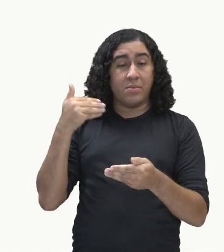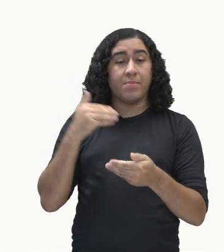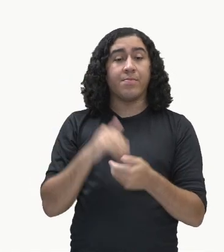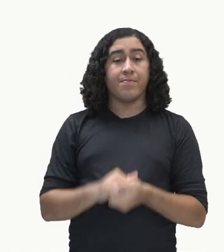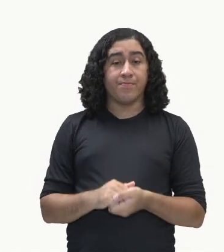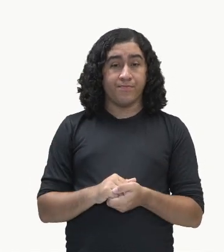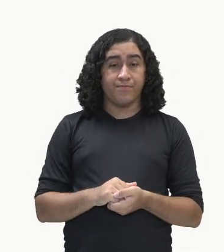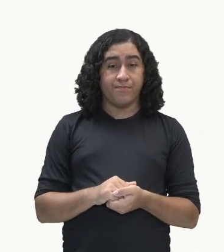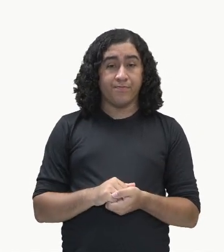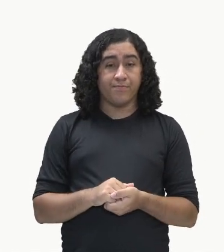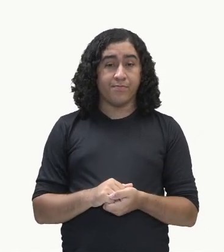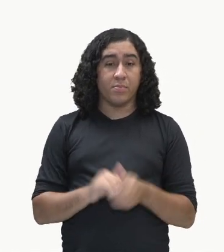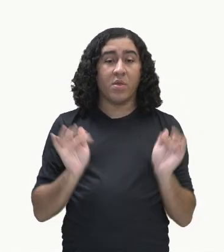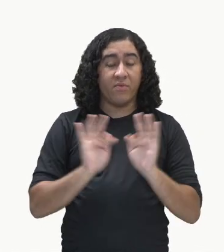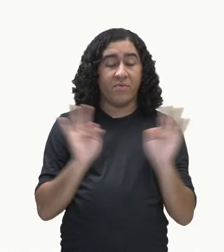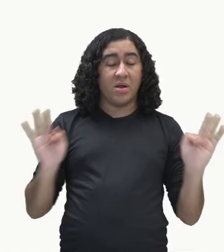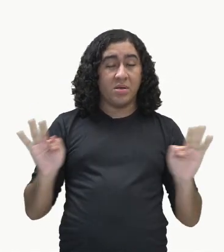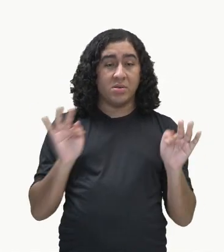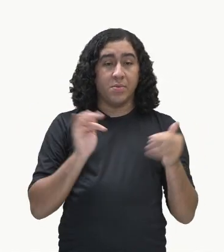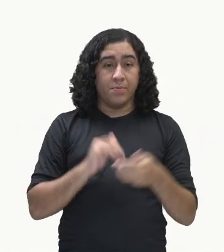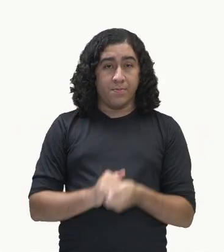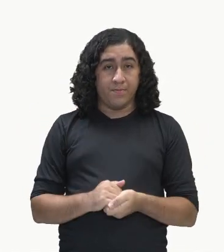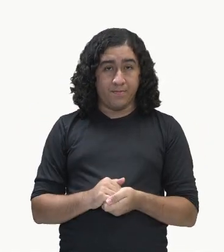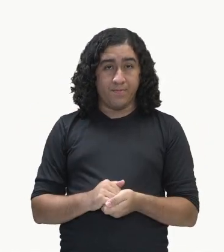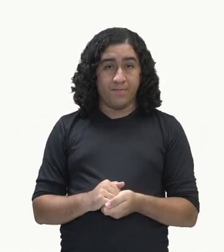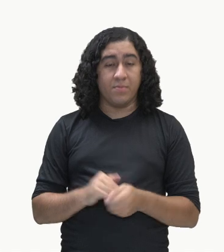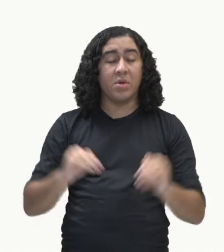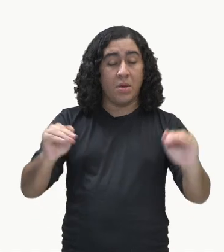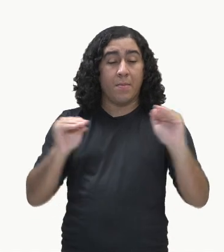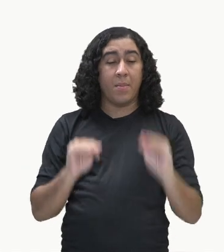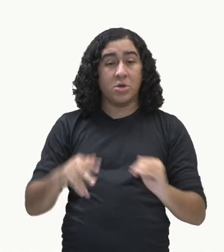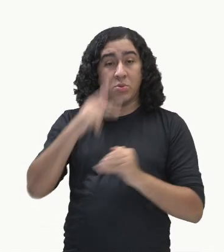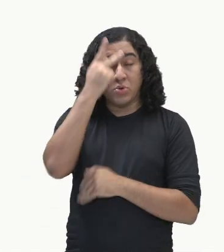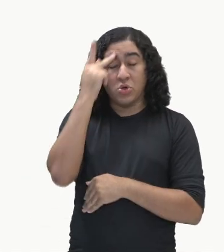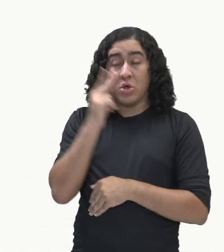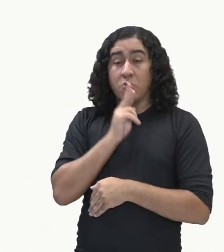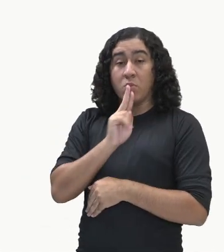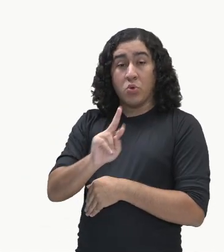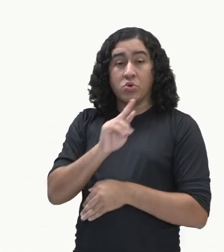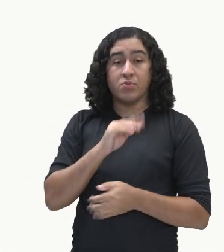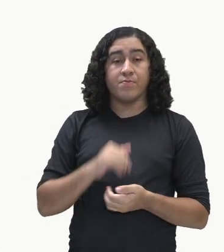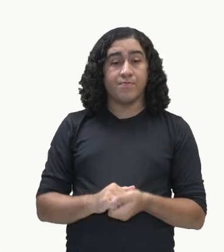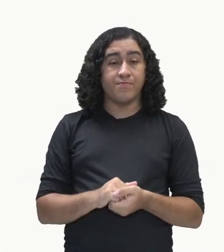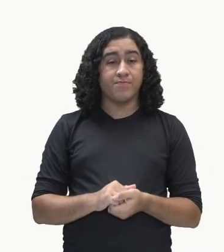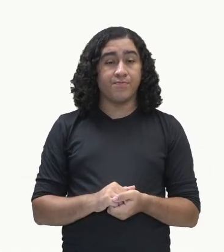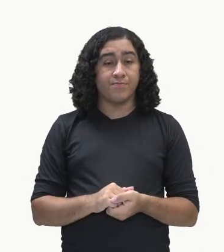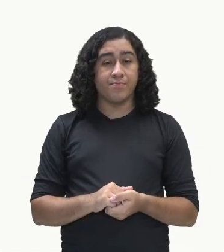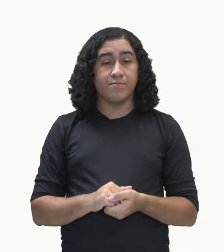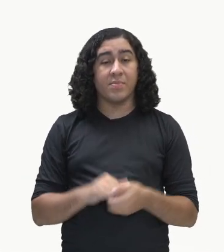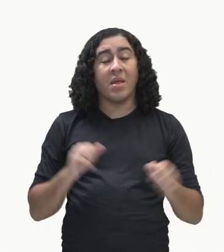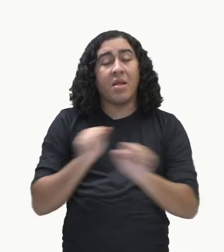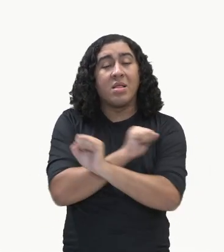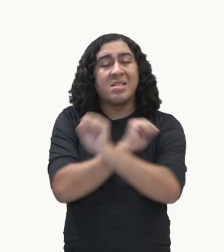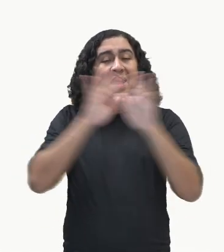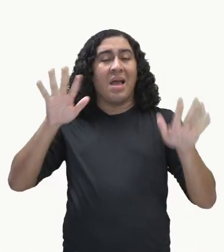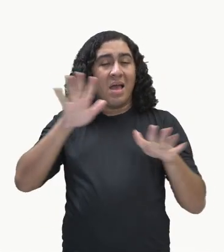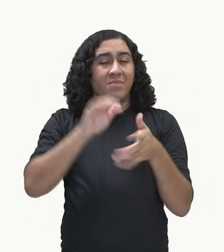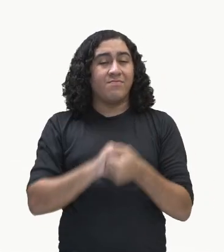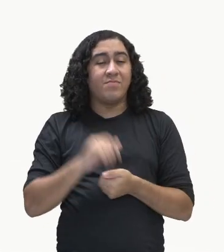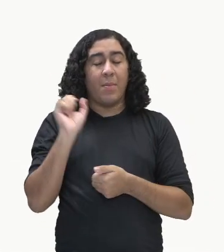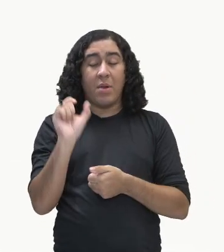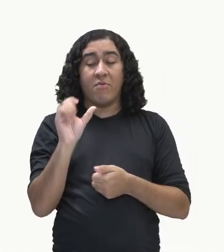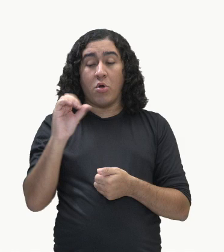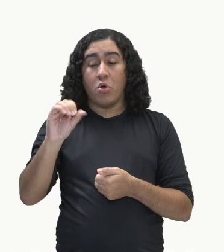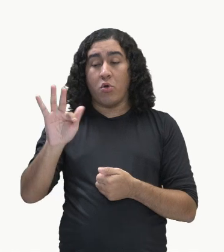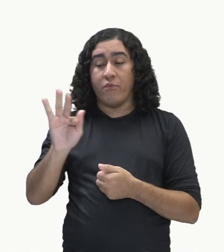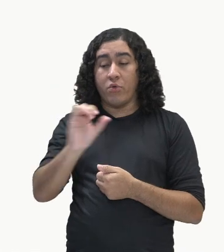Você lembra, né, daquele filme que nós assistimos semana passada? Daí ela responde, of course, claro. A palavrinha, a expressão, aliás, of